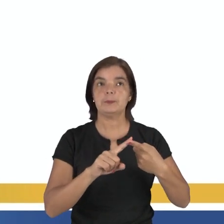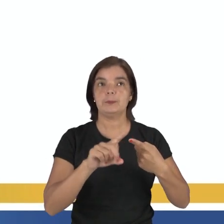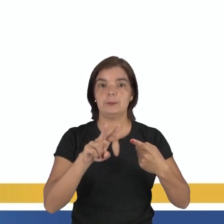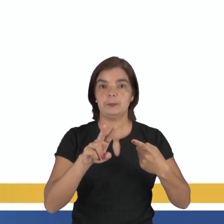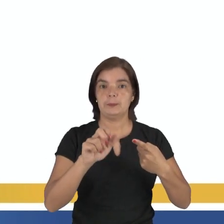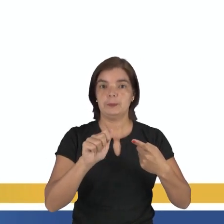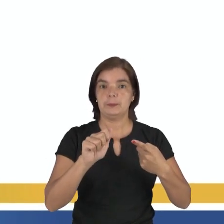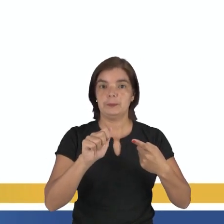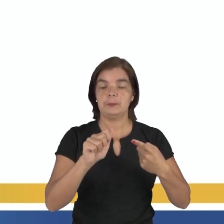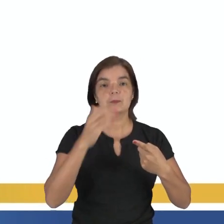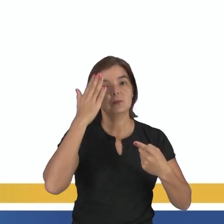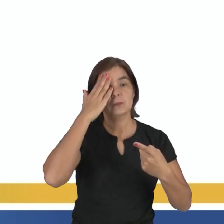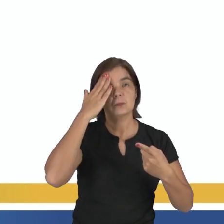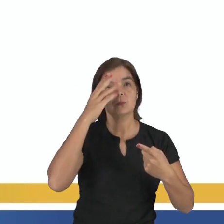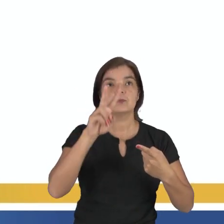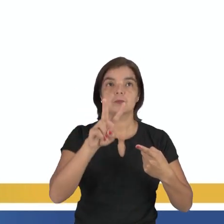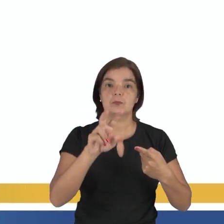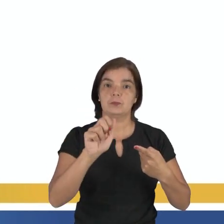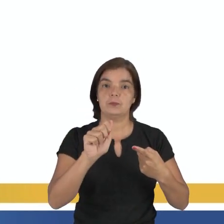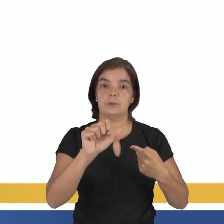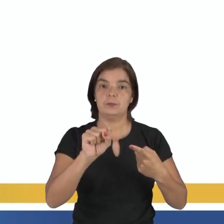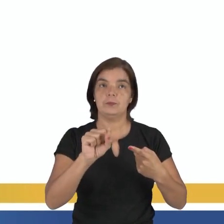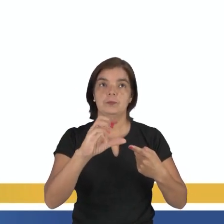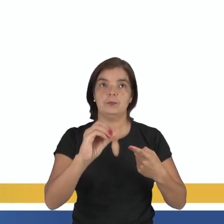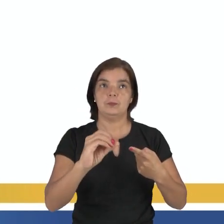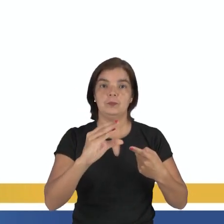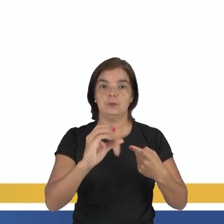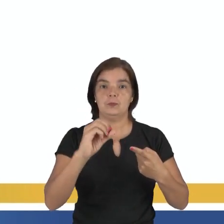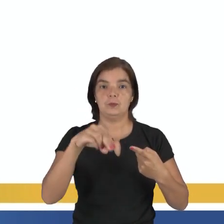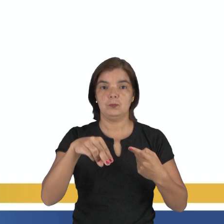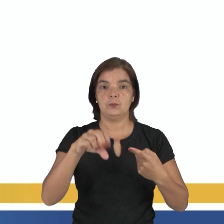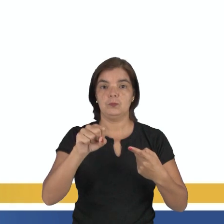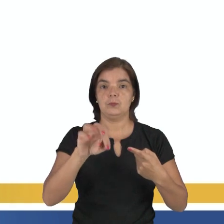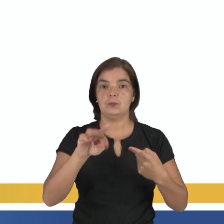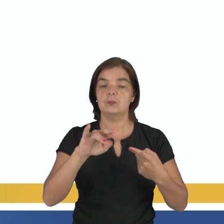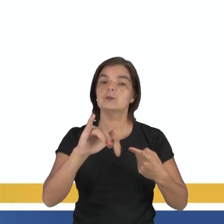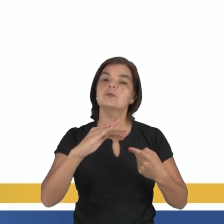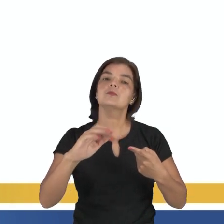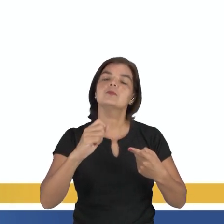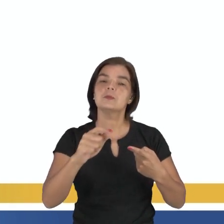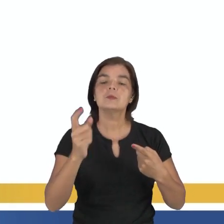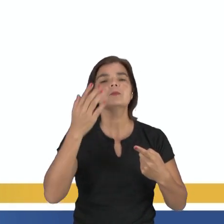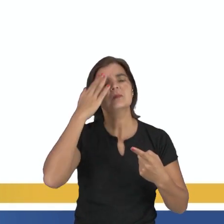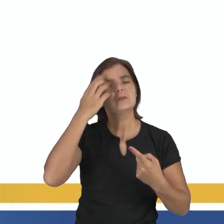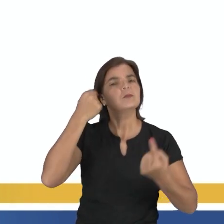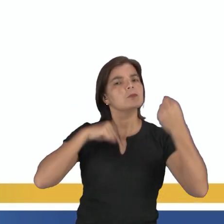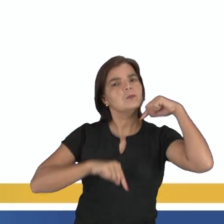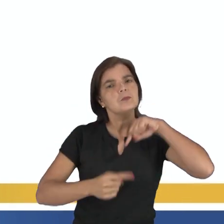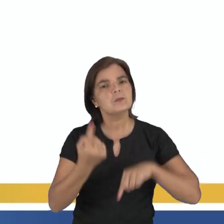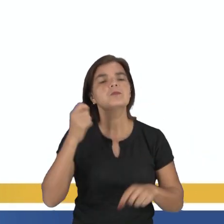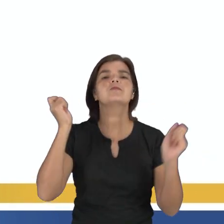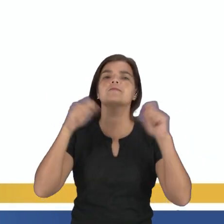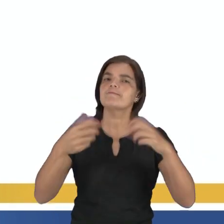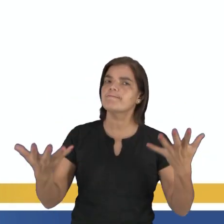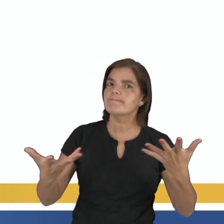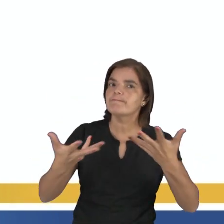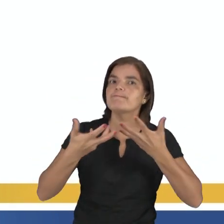dois nomes que você precisa entender quando a gente fala de pressão, e principalmente nas artérias aqui, é que ela tem a capacidade de